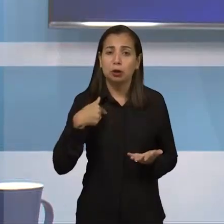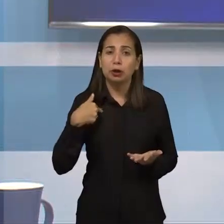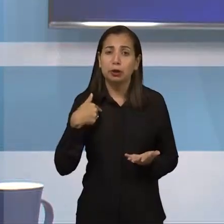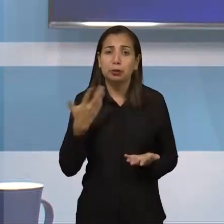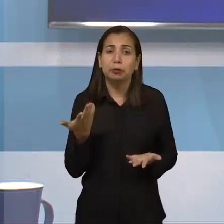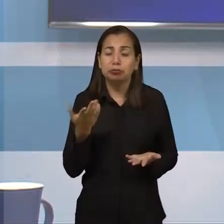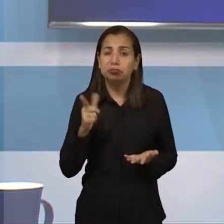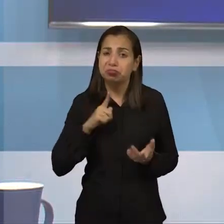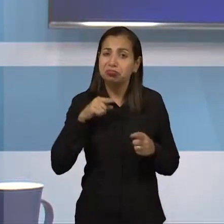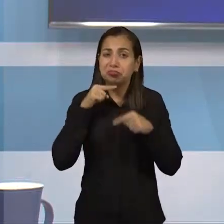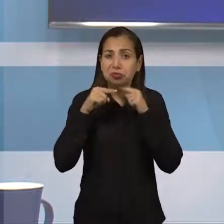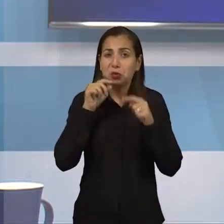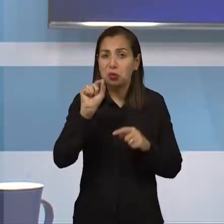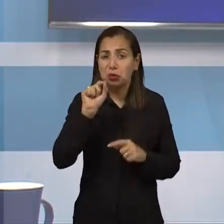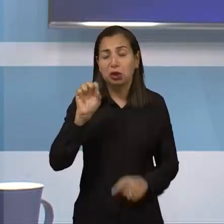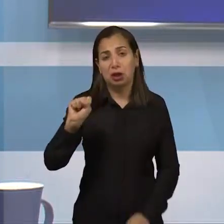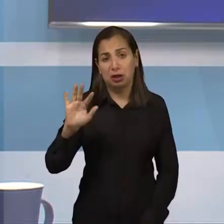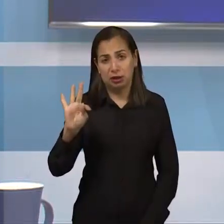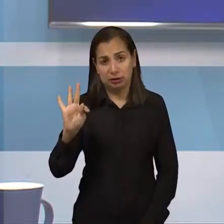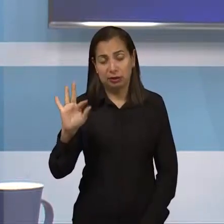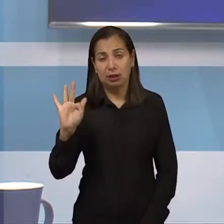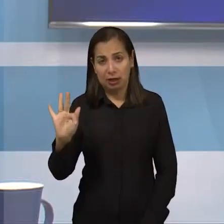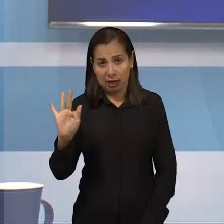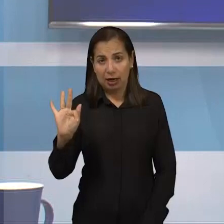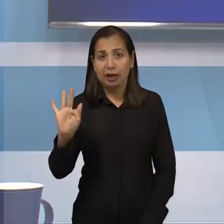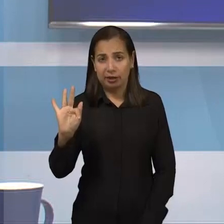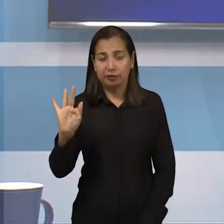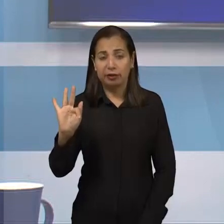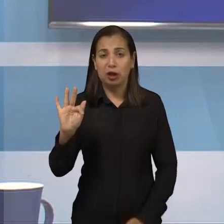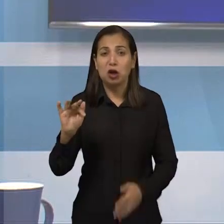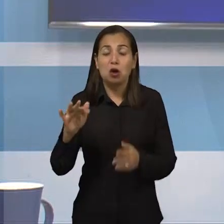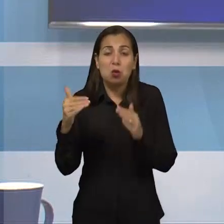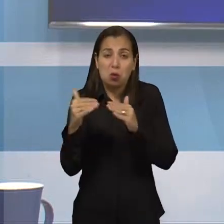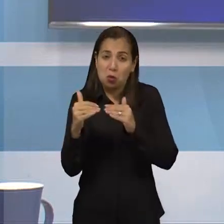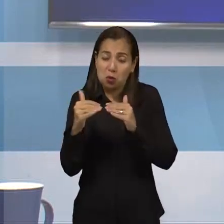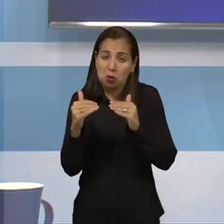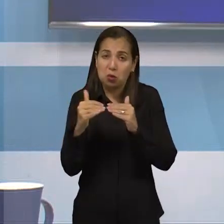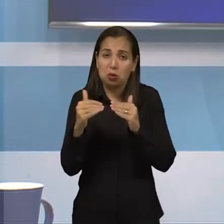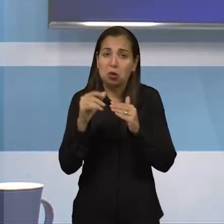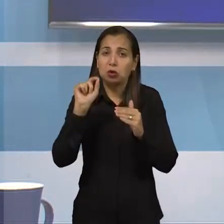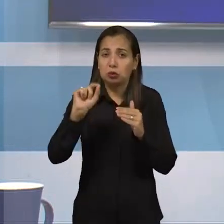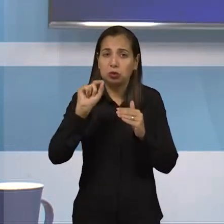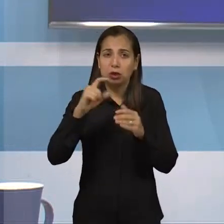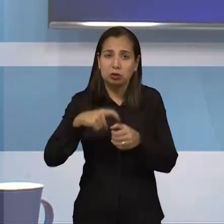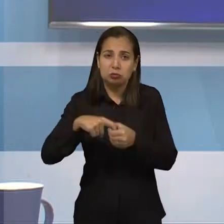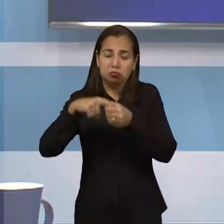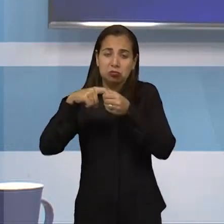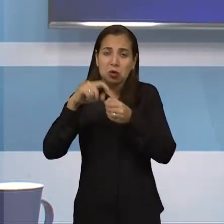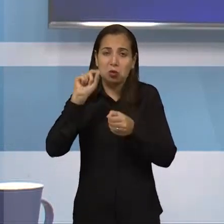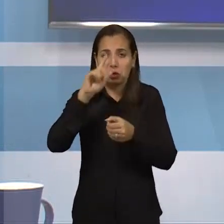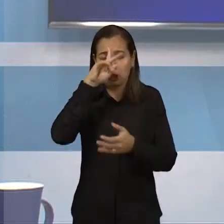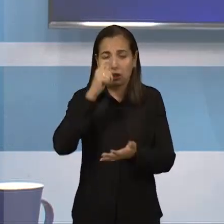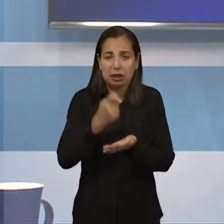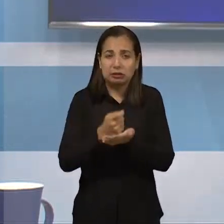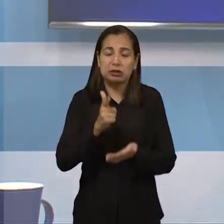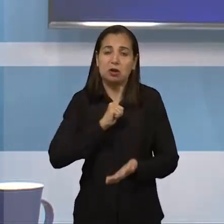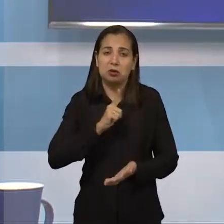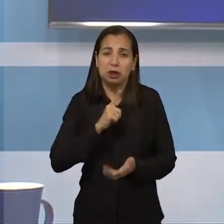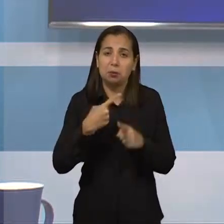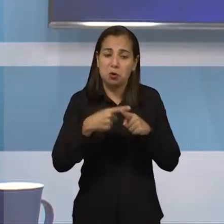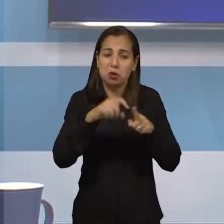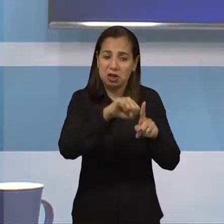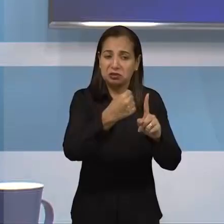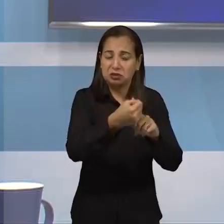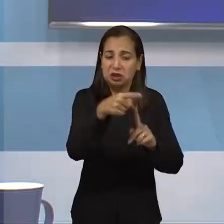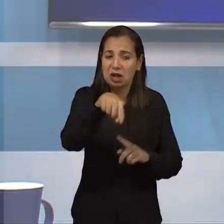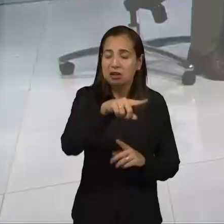próprio Supremo, ou as cortes de modo geral, concordem com a suspensão das transmissões. Tem uma questão também, a sociedade não vai